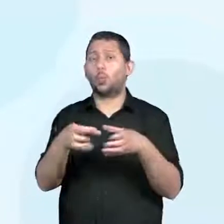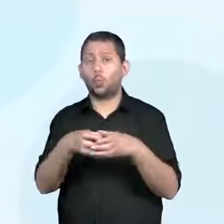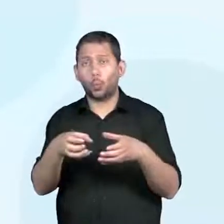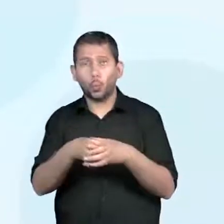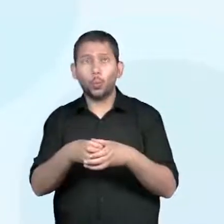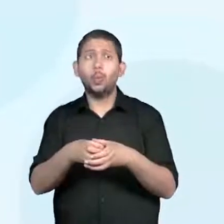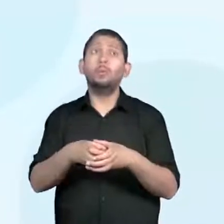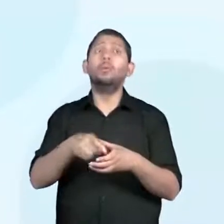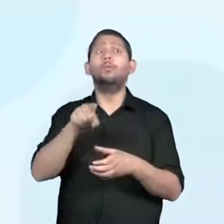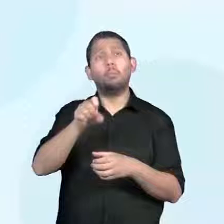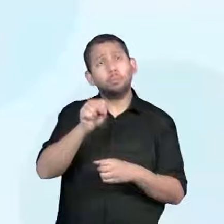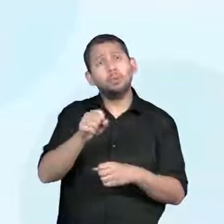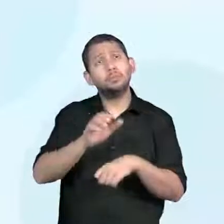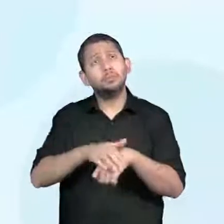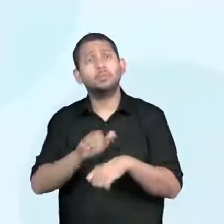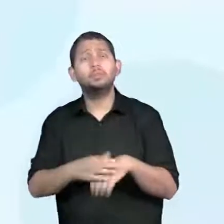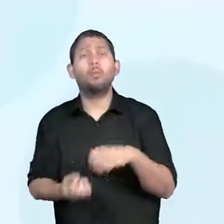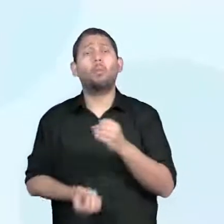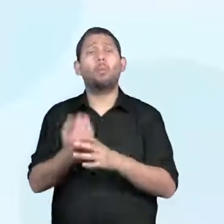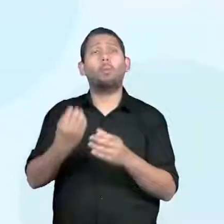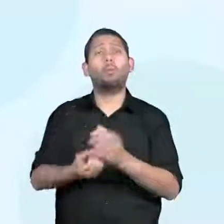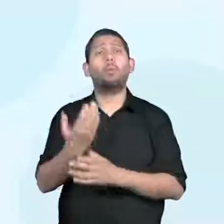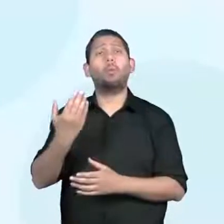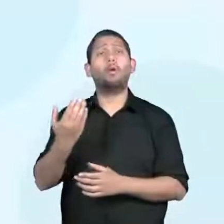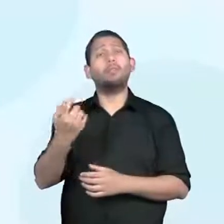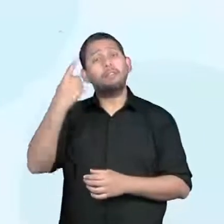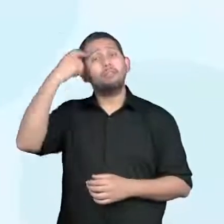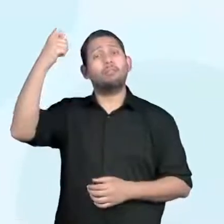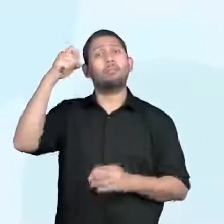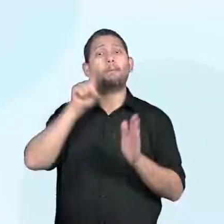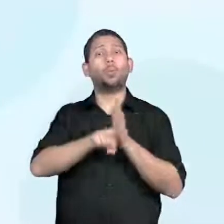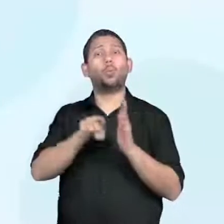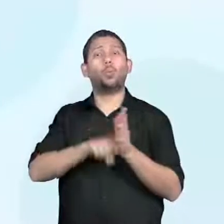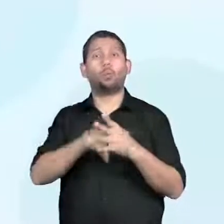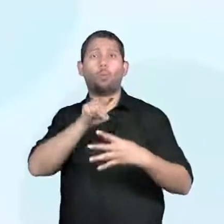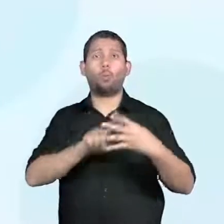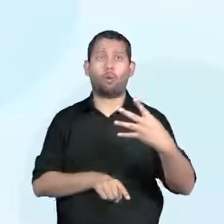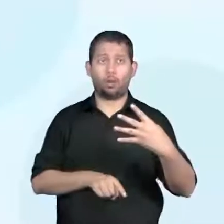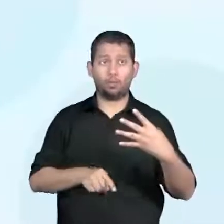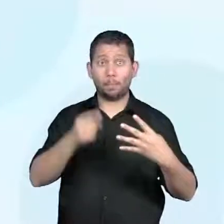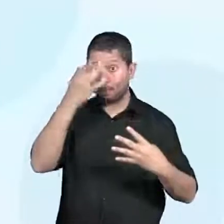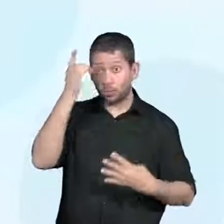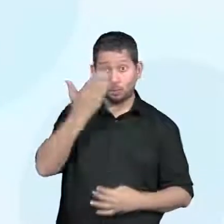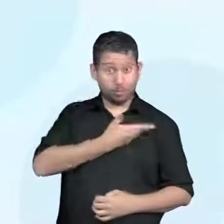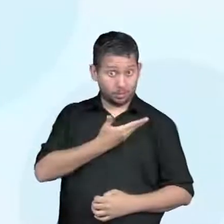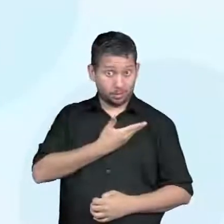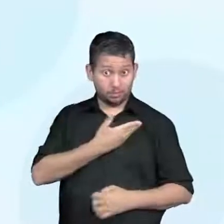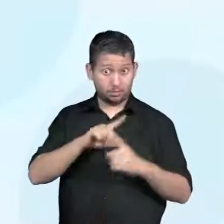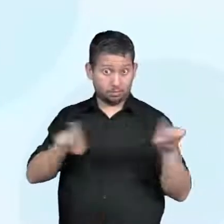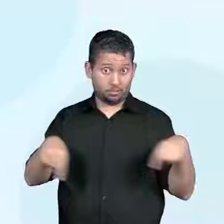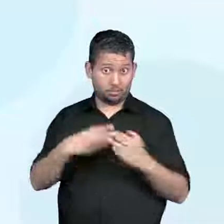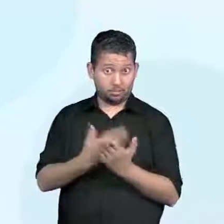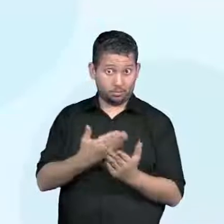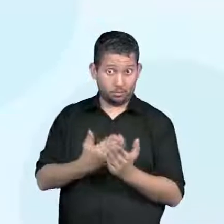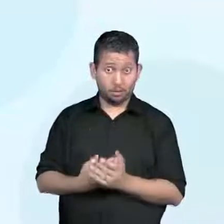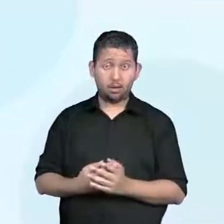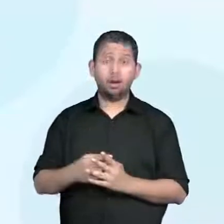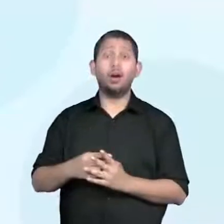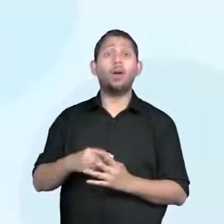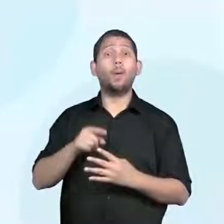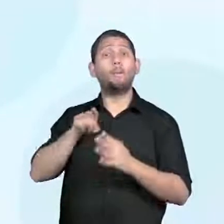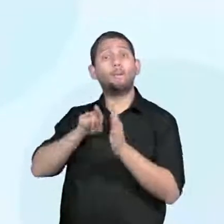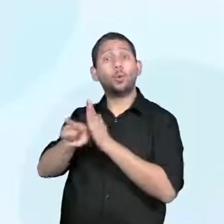grupo todo, você vai elaborar 4 perguntas distintas para fazer a alguns colegas. Para isso, discutam